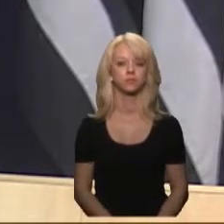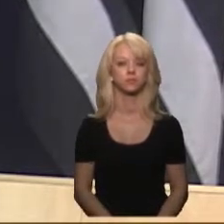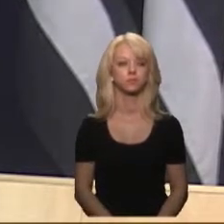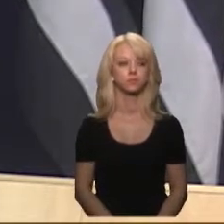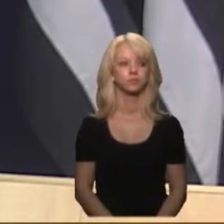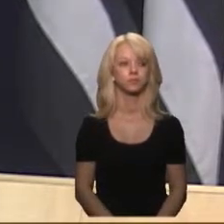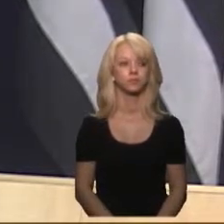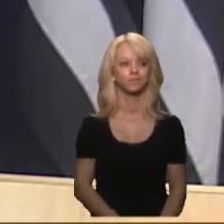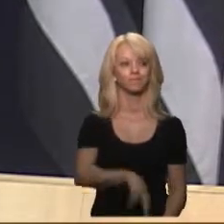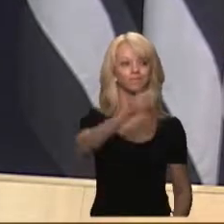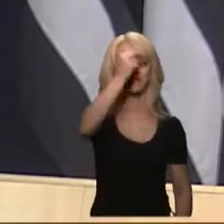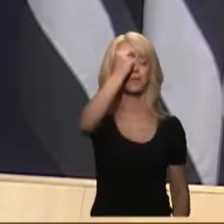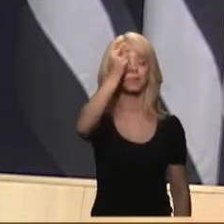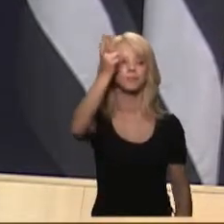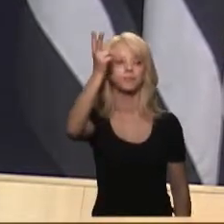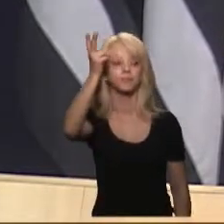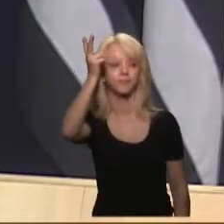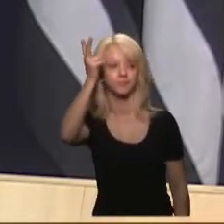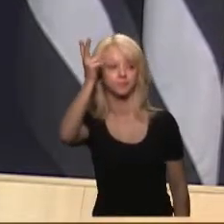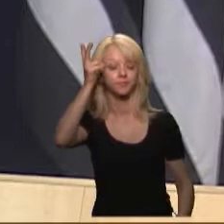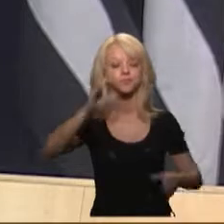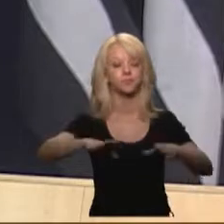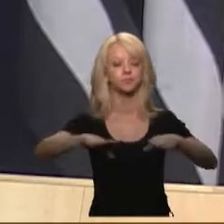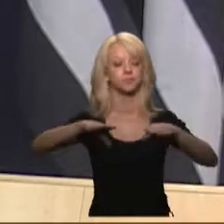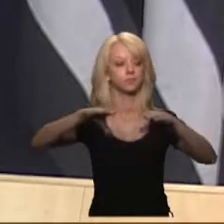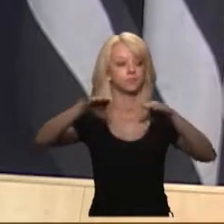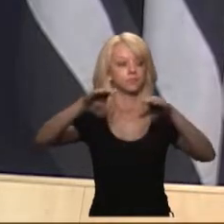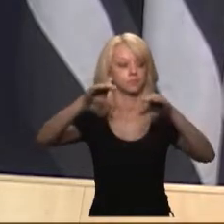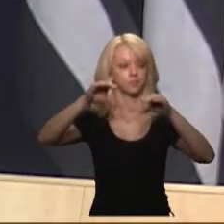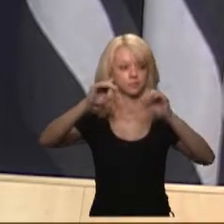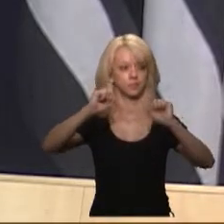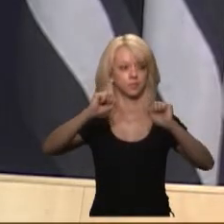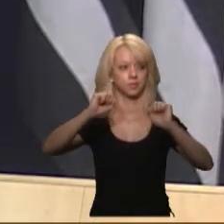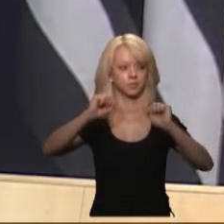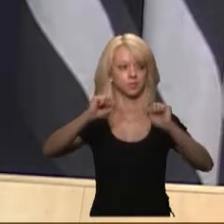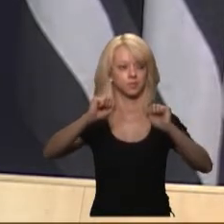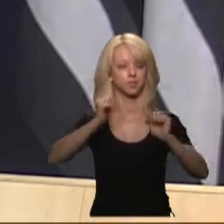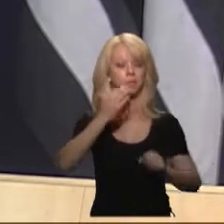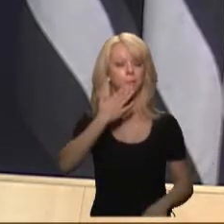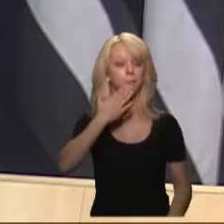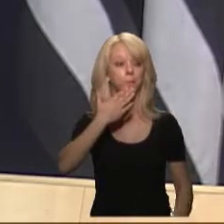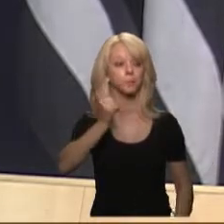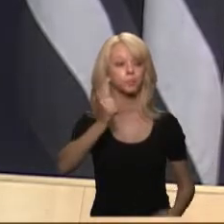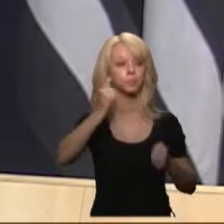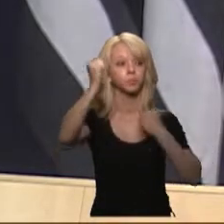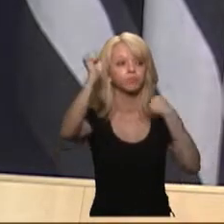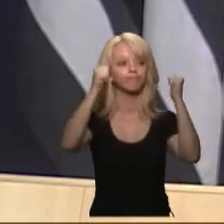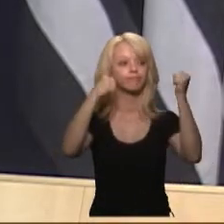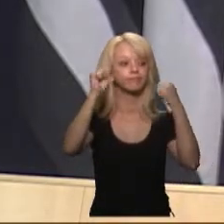Taubaté, elas contratam empresas para fazer o concurso público. Ela tem um